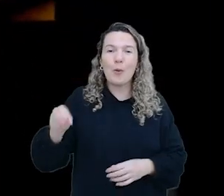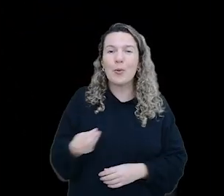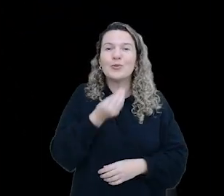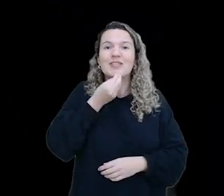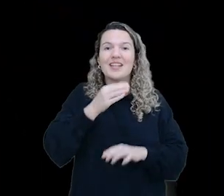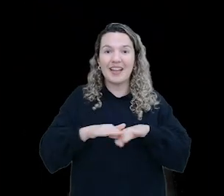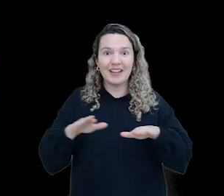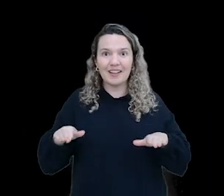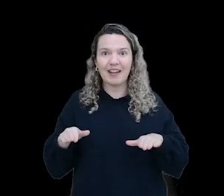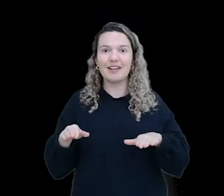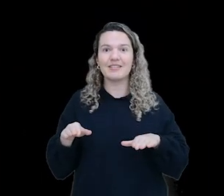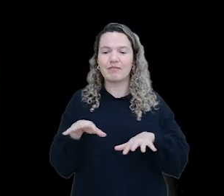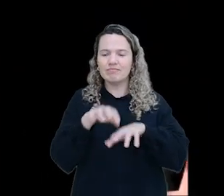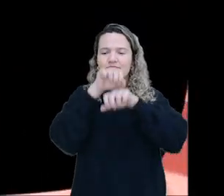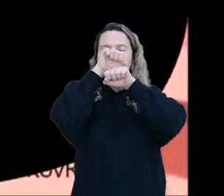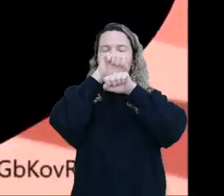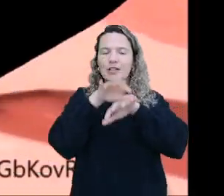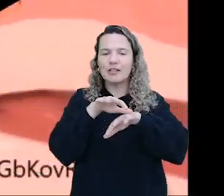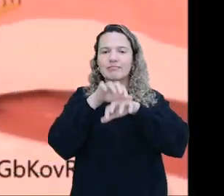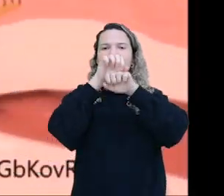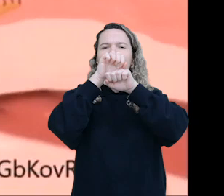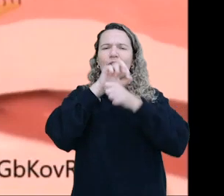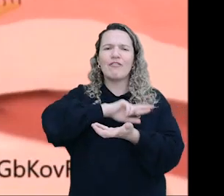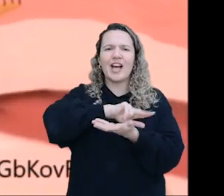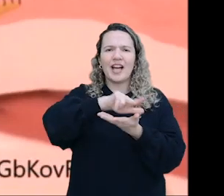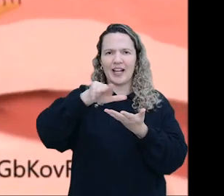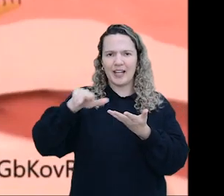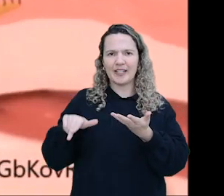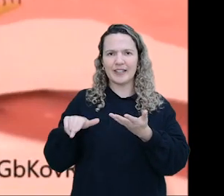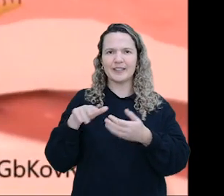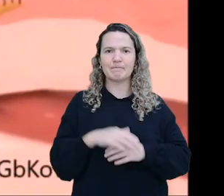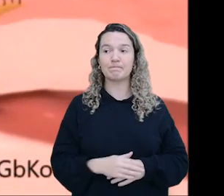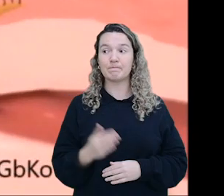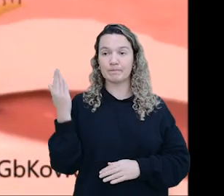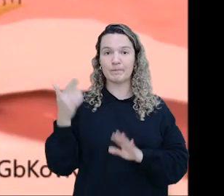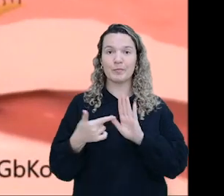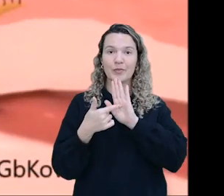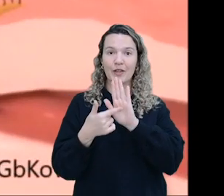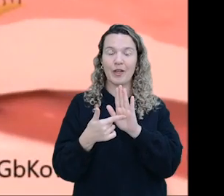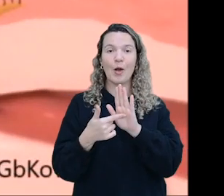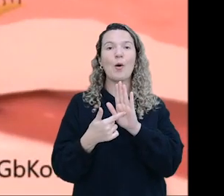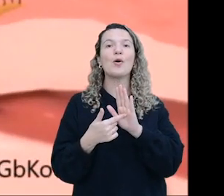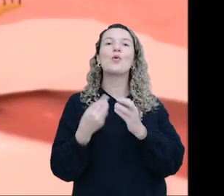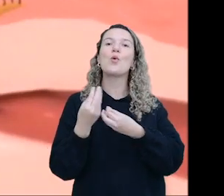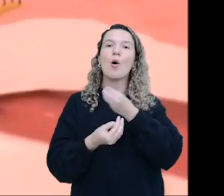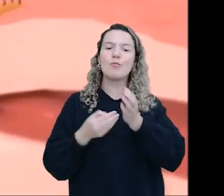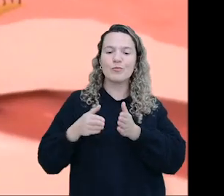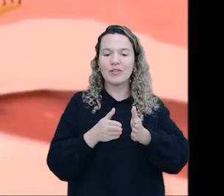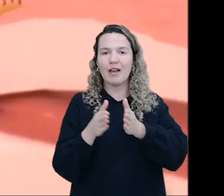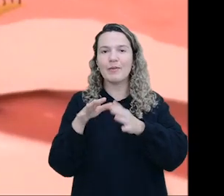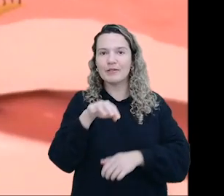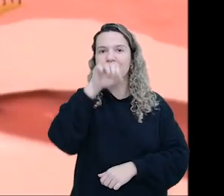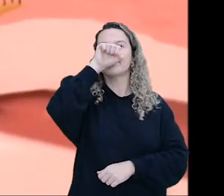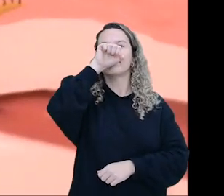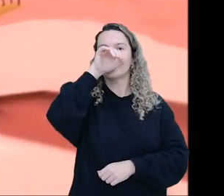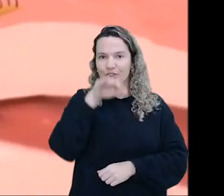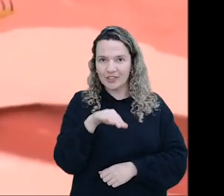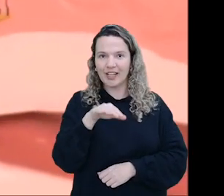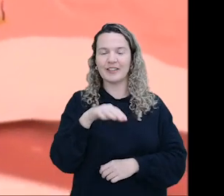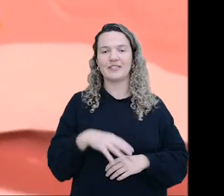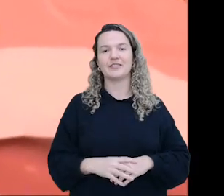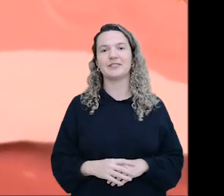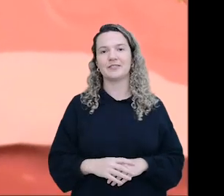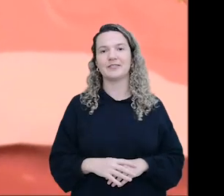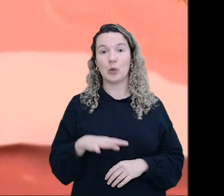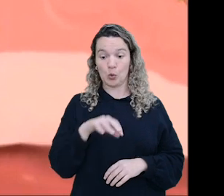estímulos olfativos durante o seu desenvolvimento. Nessa animação, nós vamos ter uma ideia do caminho dos cheiros que sentimos